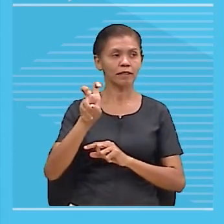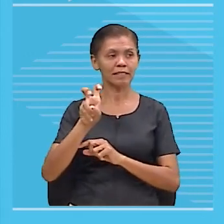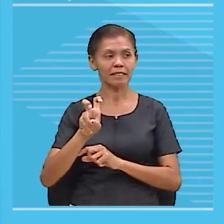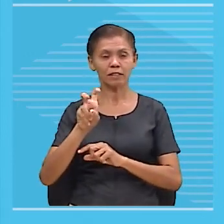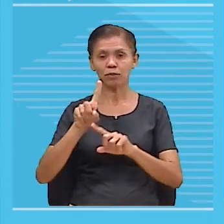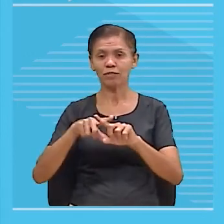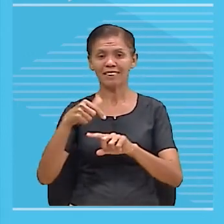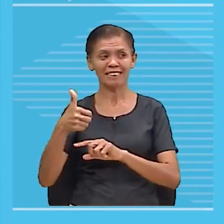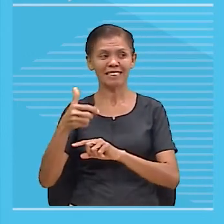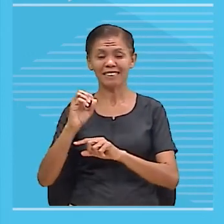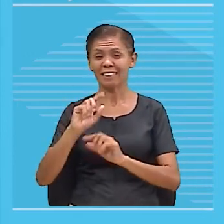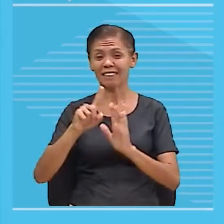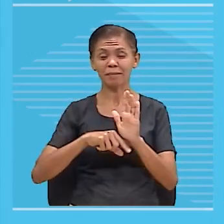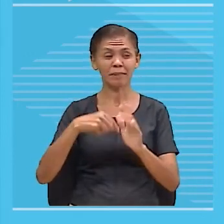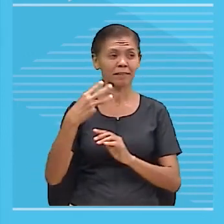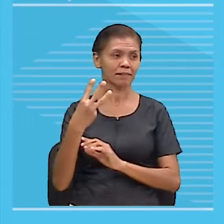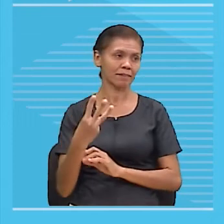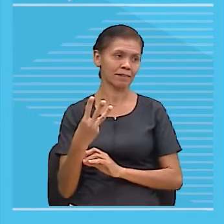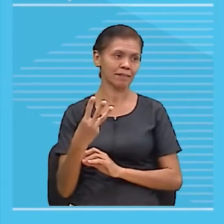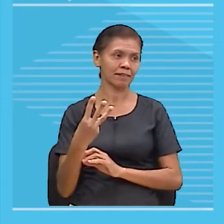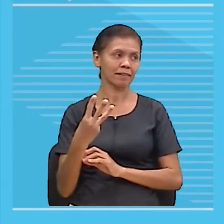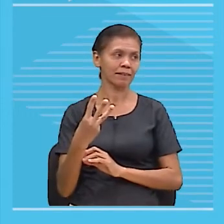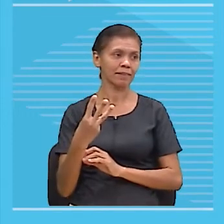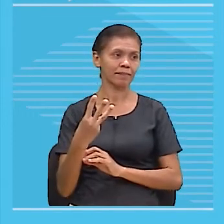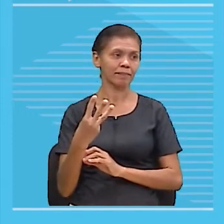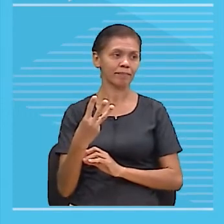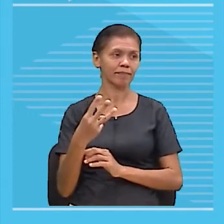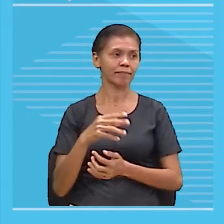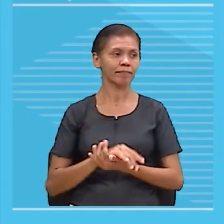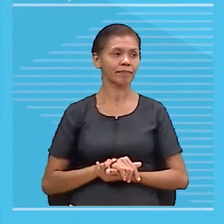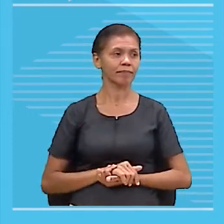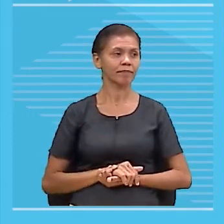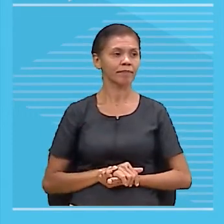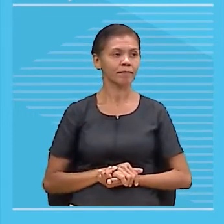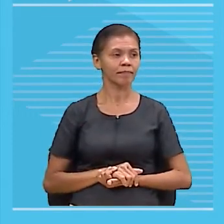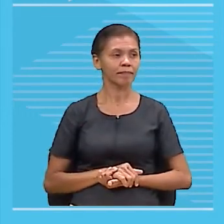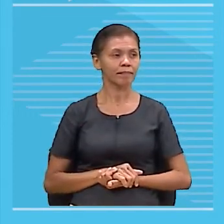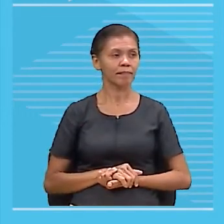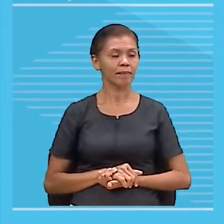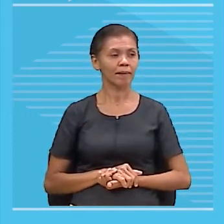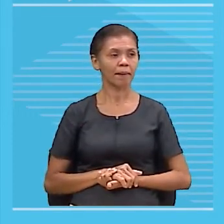carga vai para o outro lado. Então, vai ficar